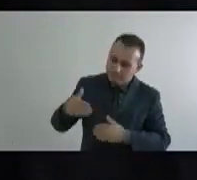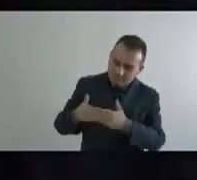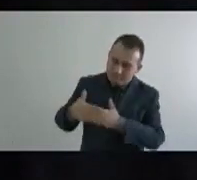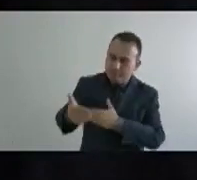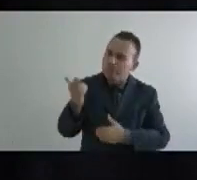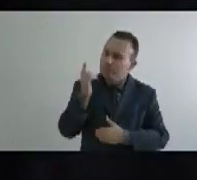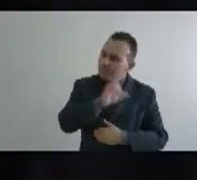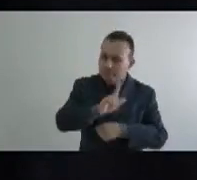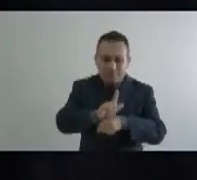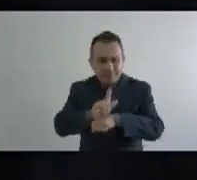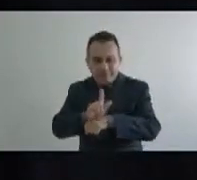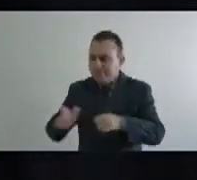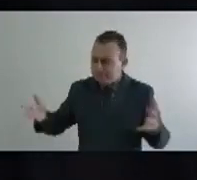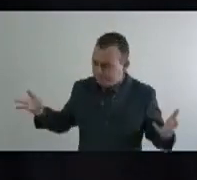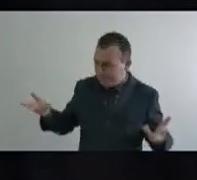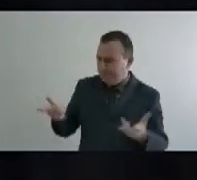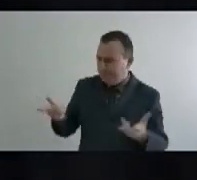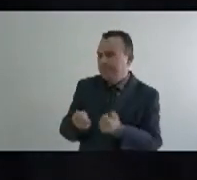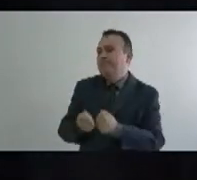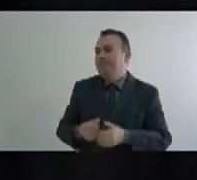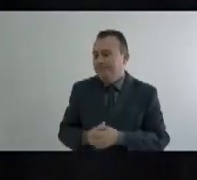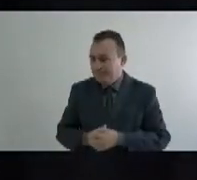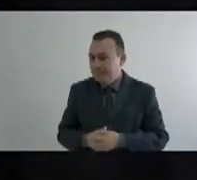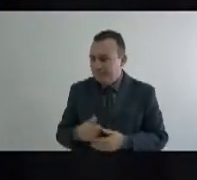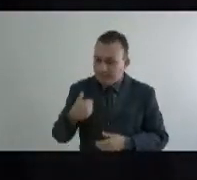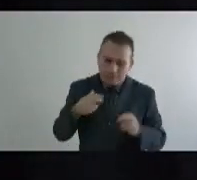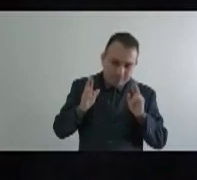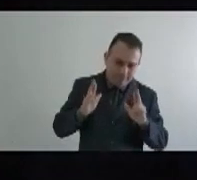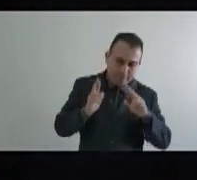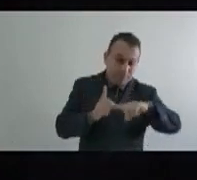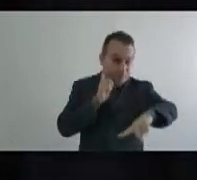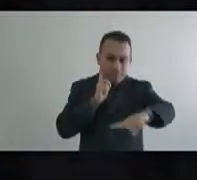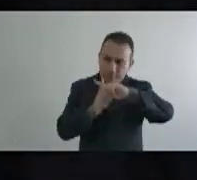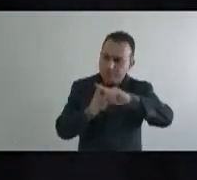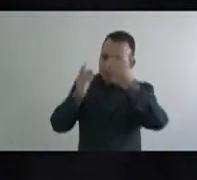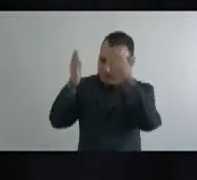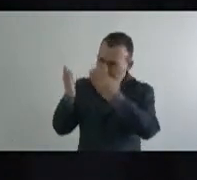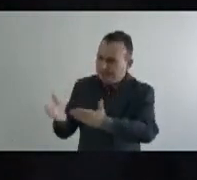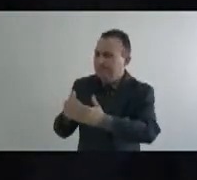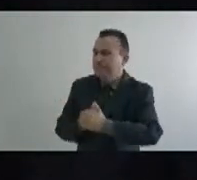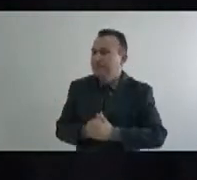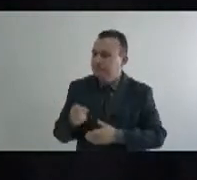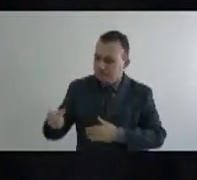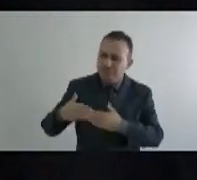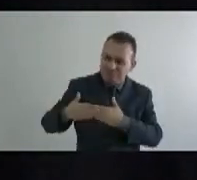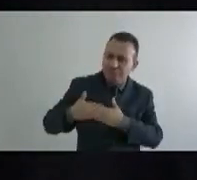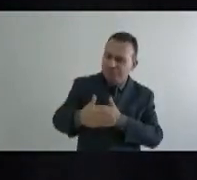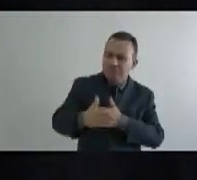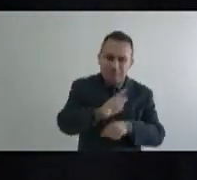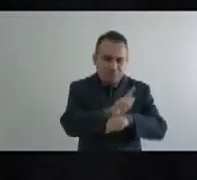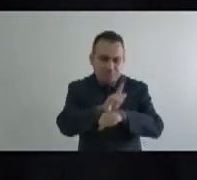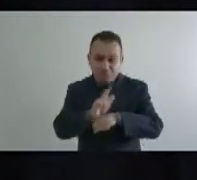gestão. Tenho expectativa positiva de Vossa Excelência e sei que fará uma gestão